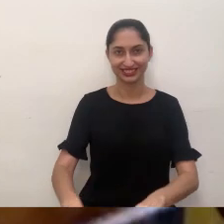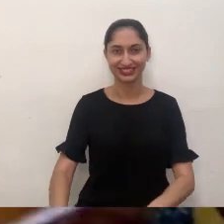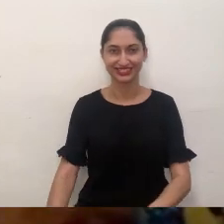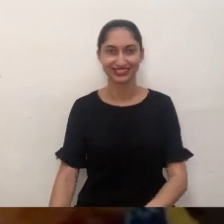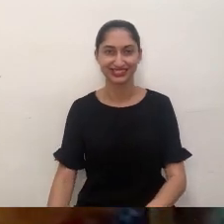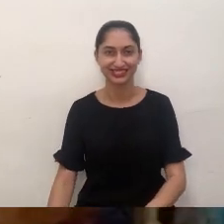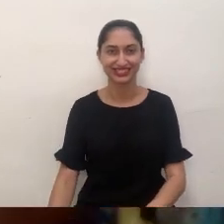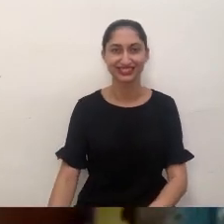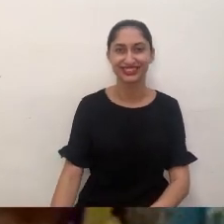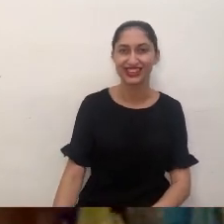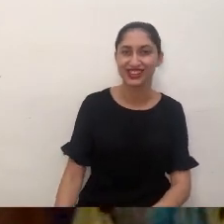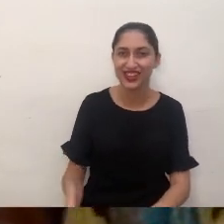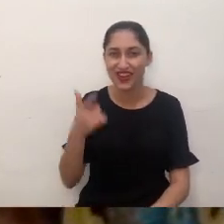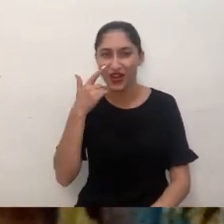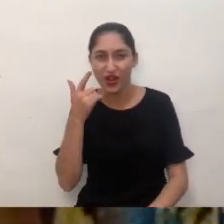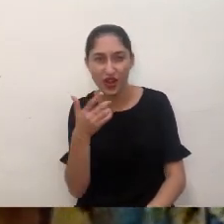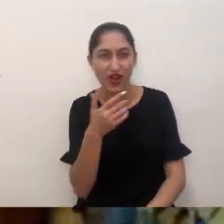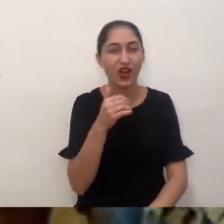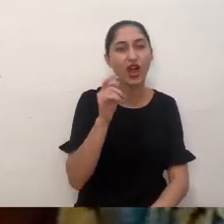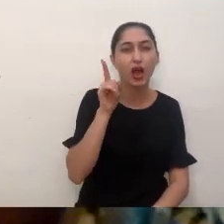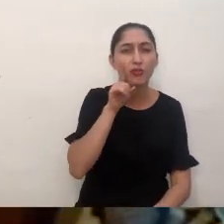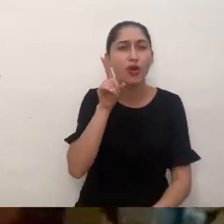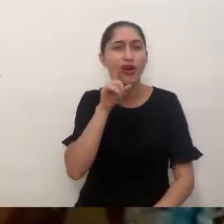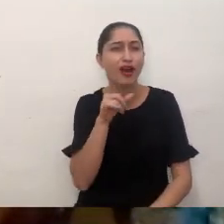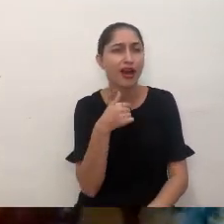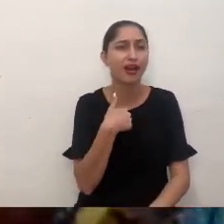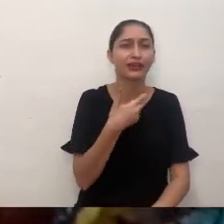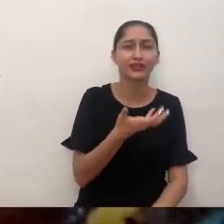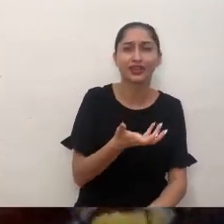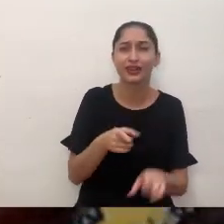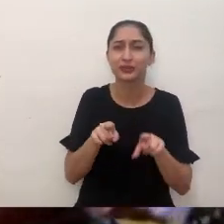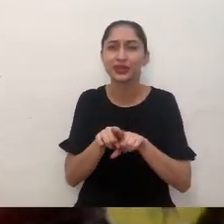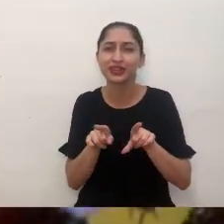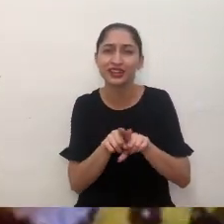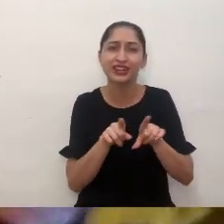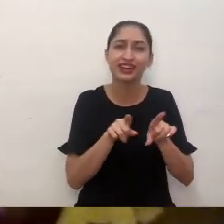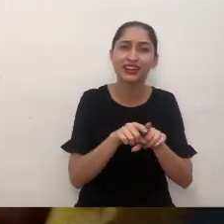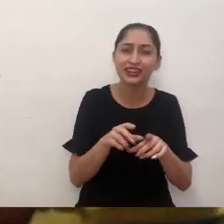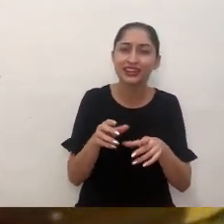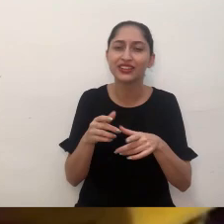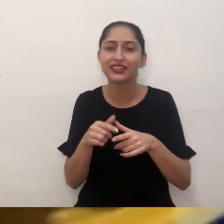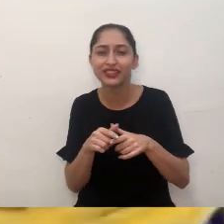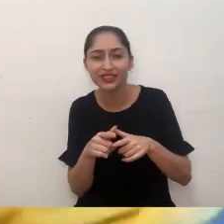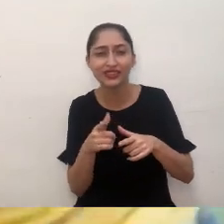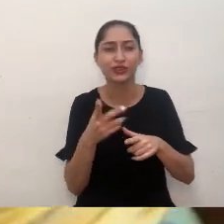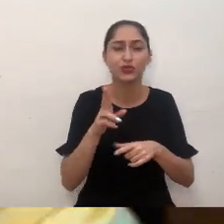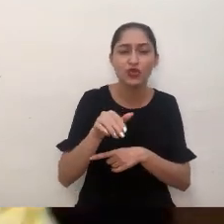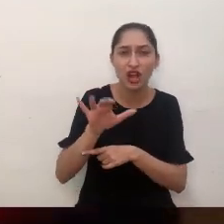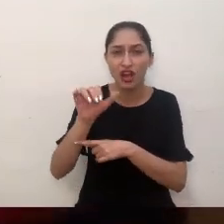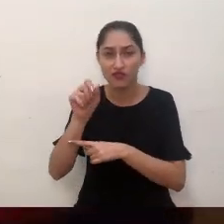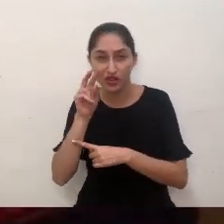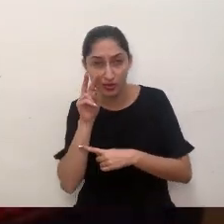não. Roda morena, eu também quero rodar. Nunca vi quem tem amor de triste sem